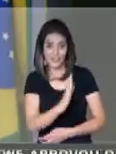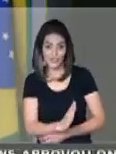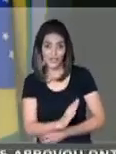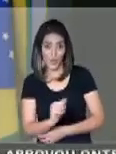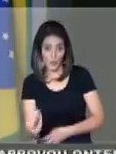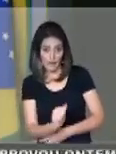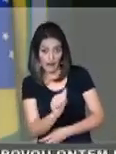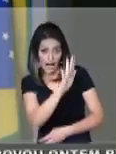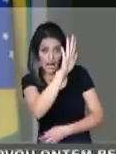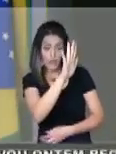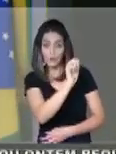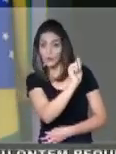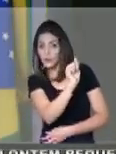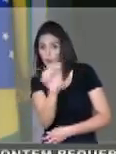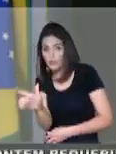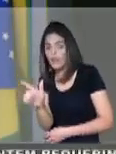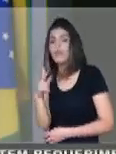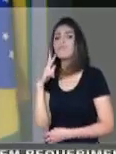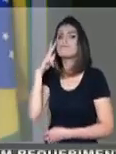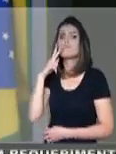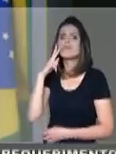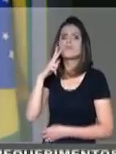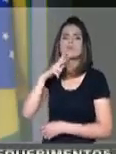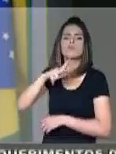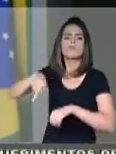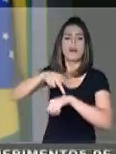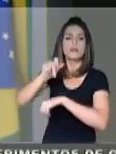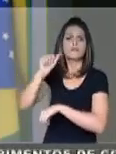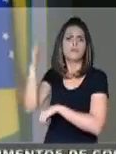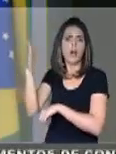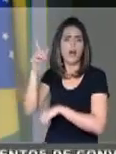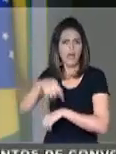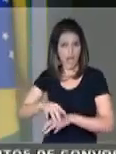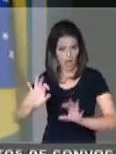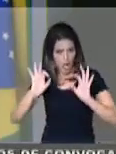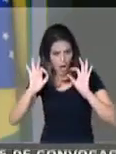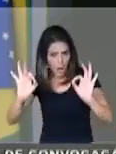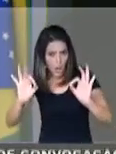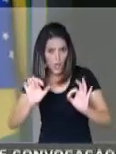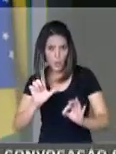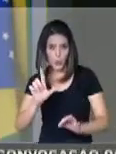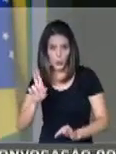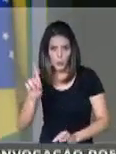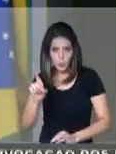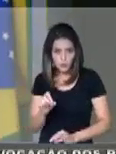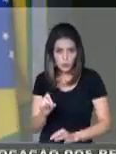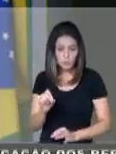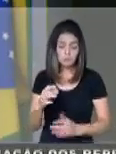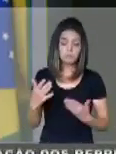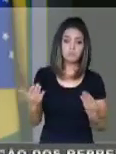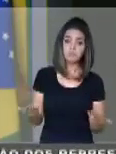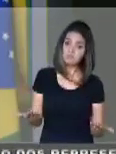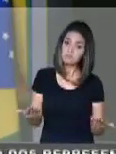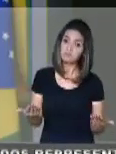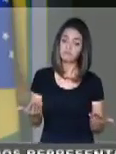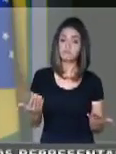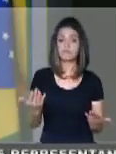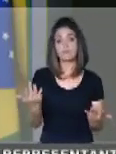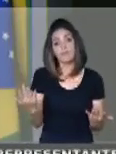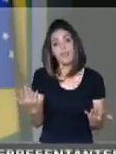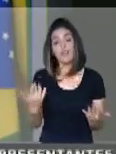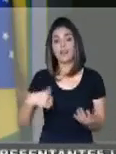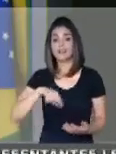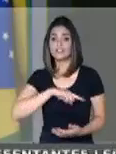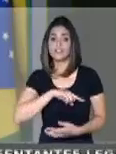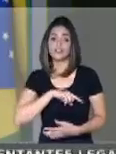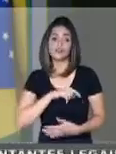mais caro do que um vinho importado é artigo de luxo? Enfim, nós achamos por bem, já